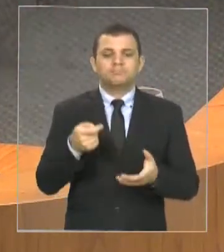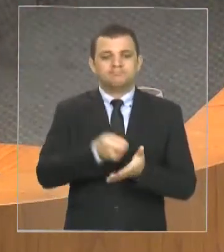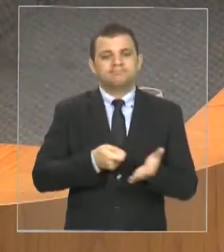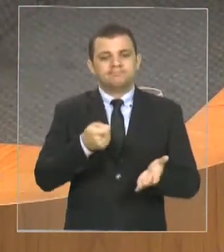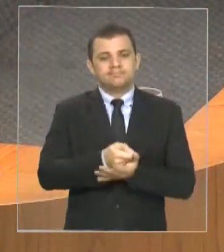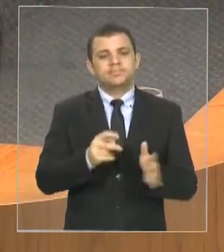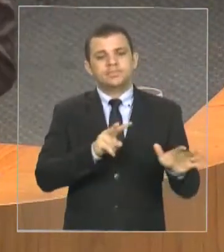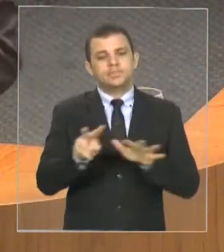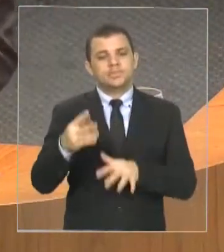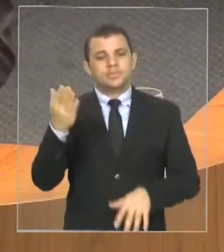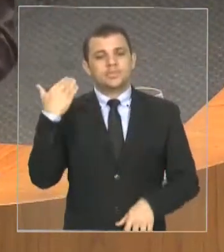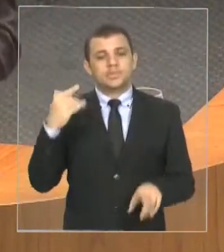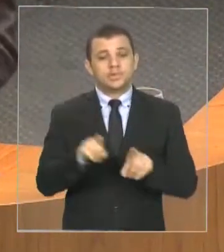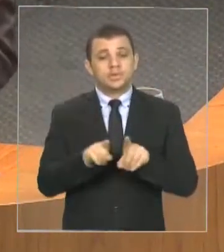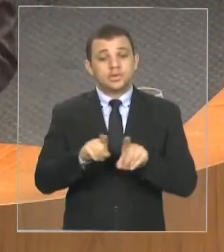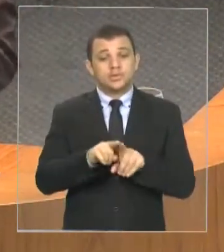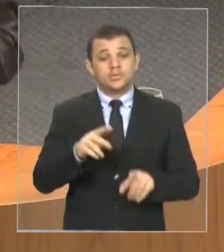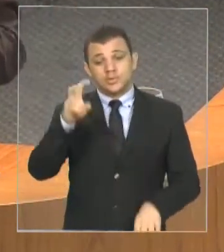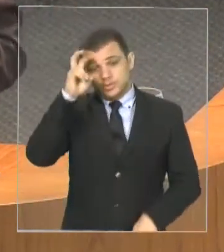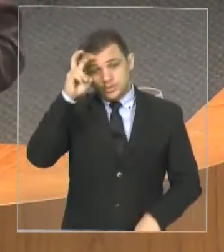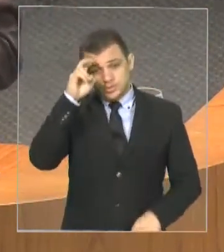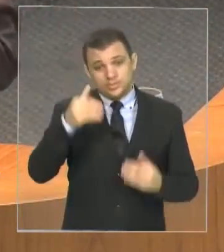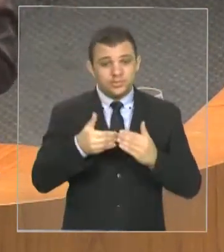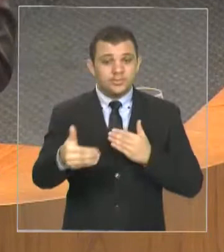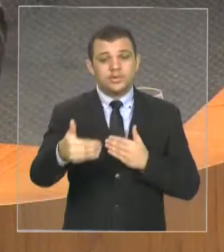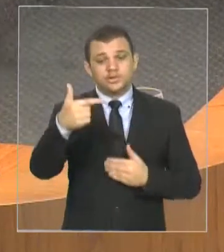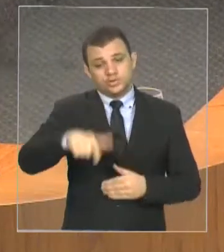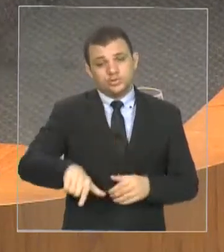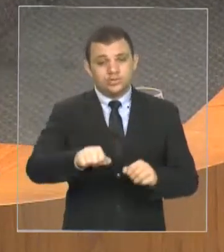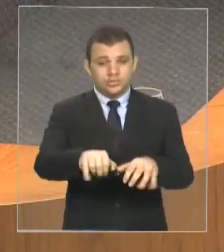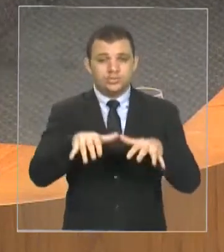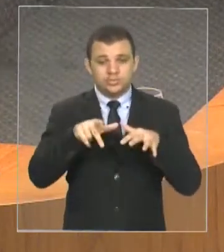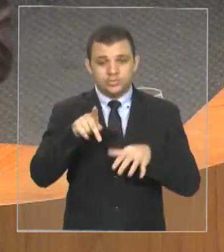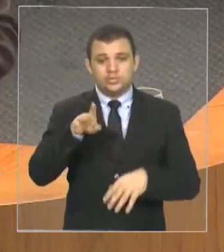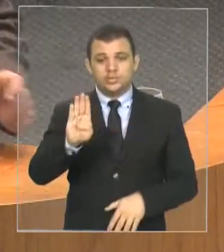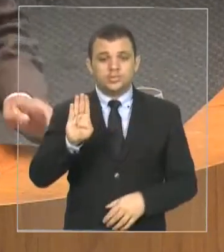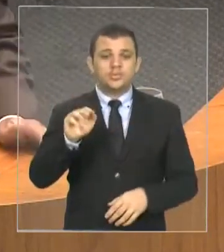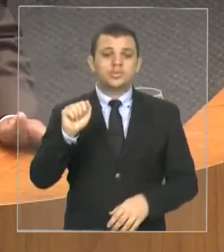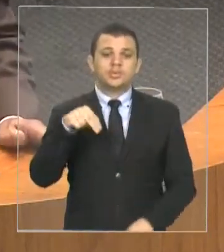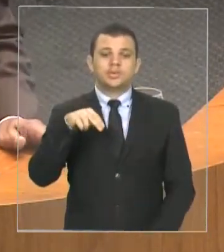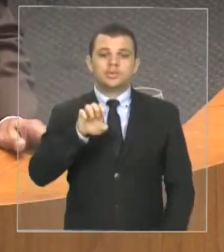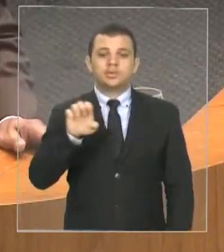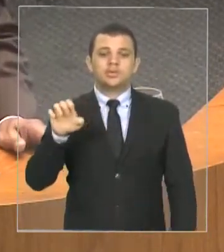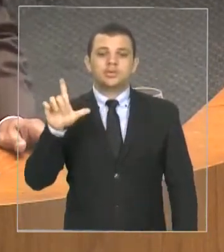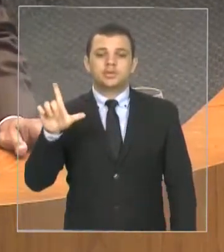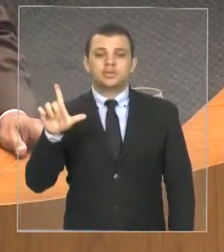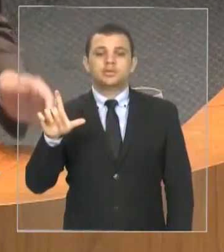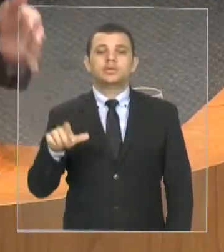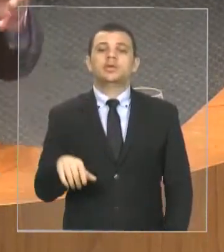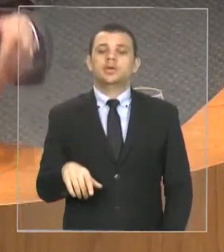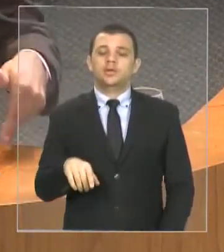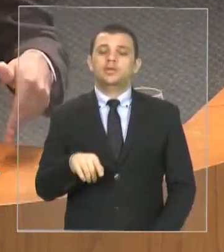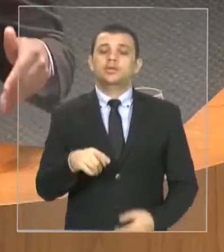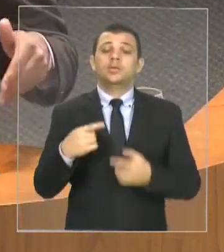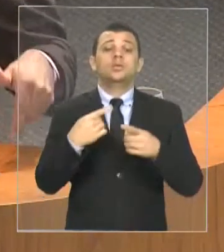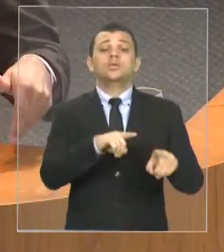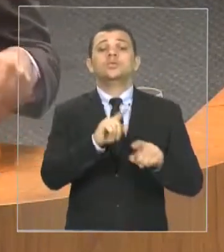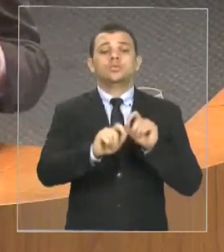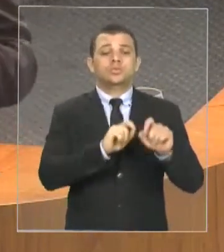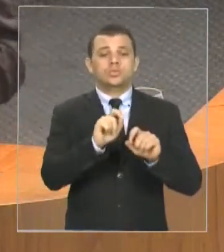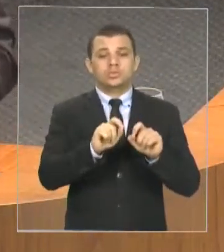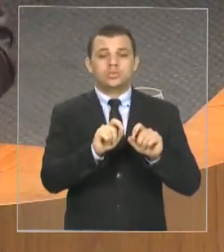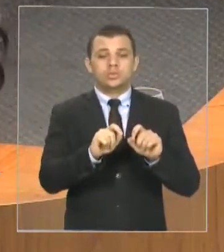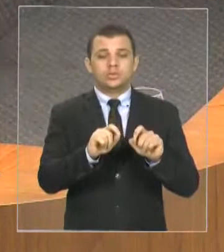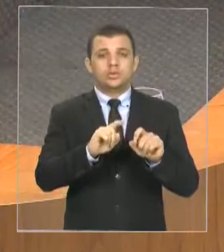e na quinta-feira tem uma outra audiência com a ANEEL, contra o aumento da energia elétrica. Então eu tenho centrado o meu